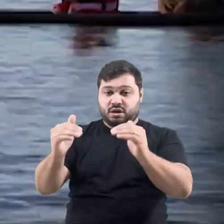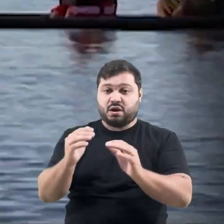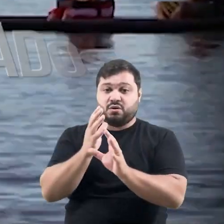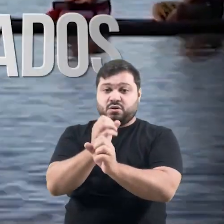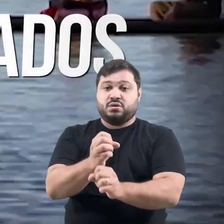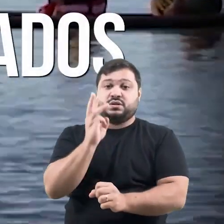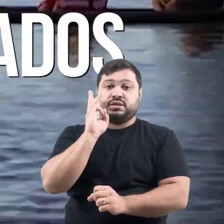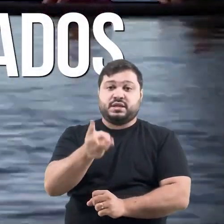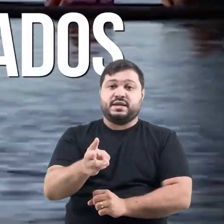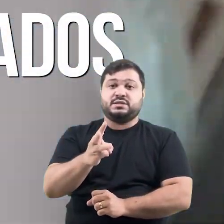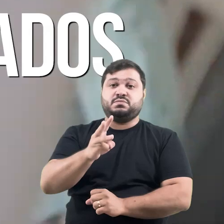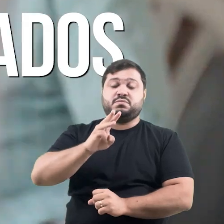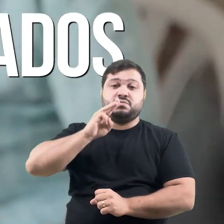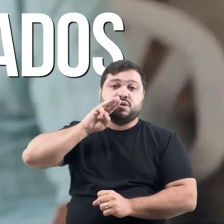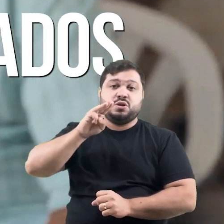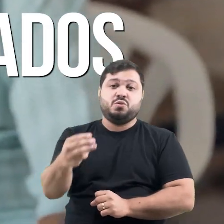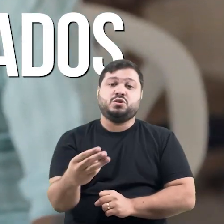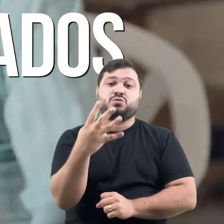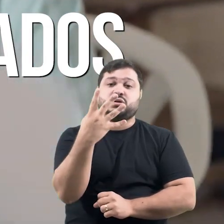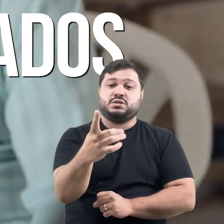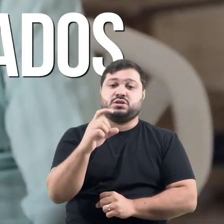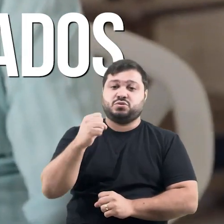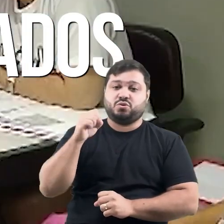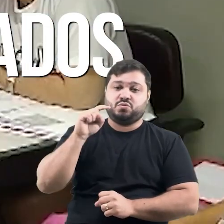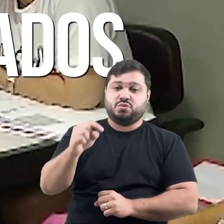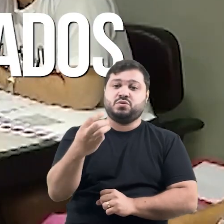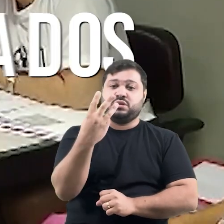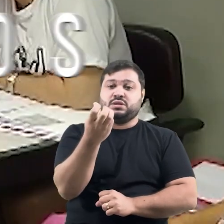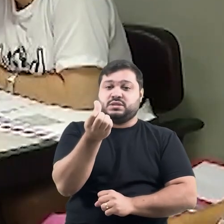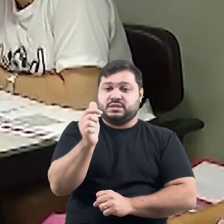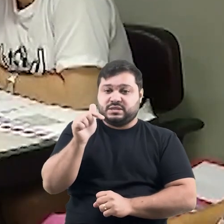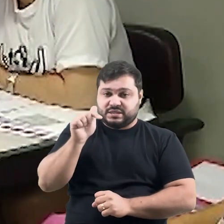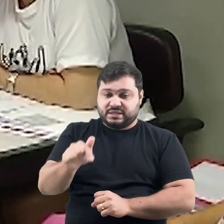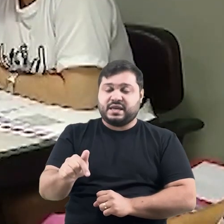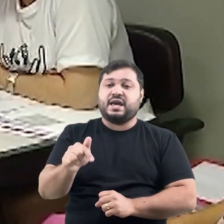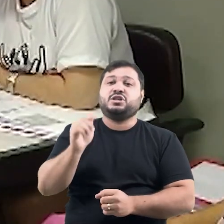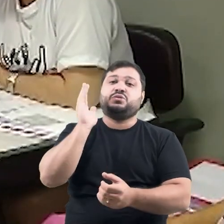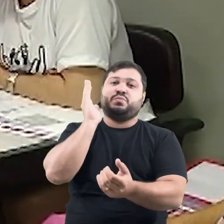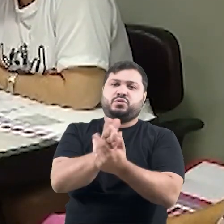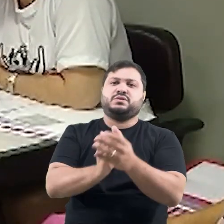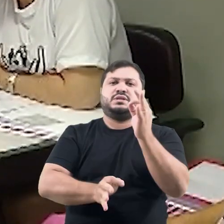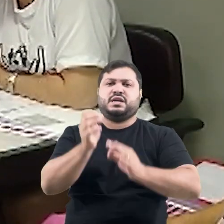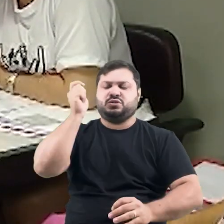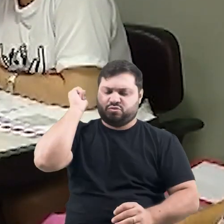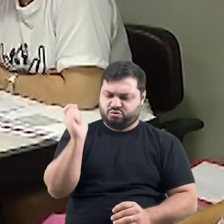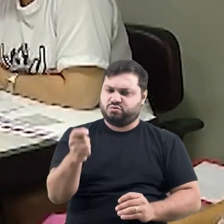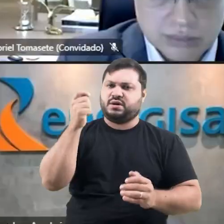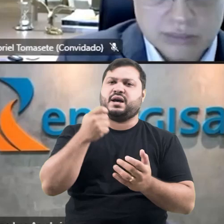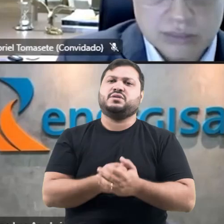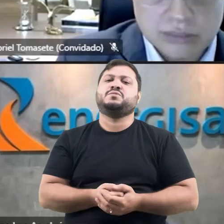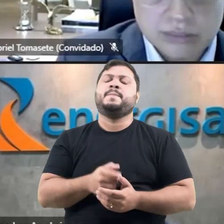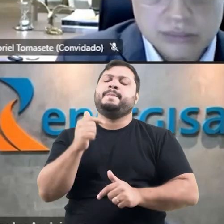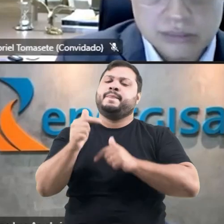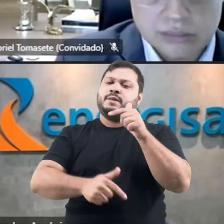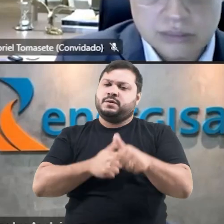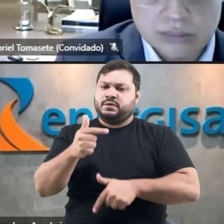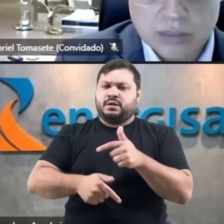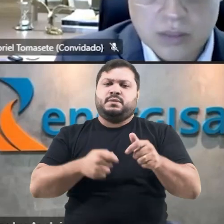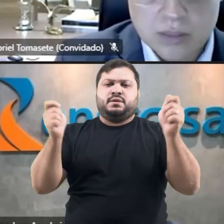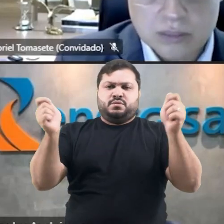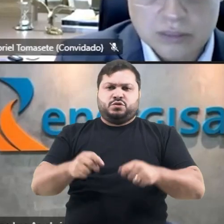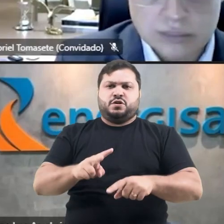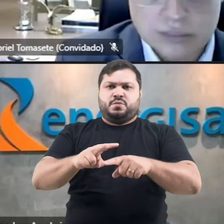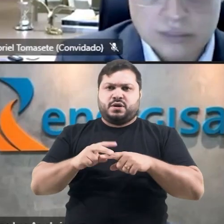foram 3.418.367 processos julgados, Um trabalho